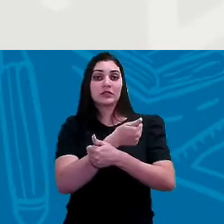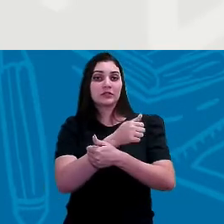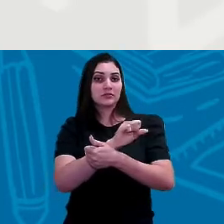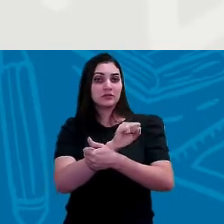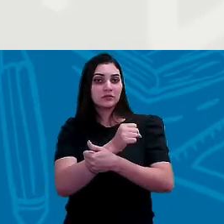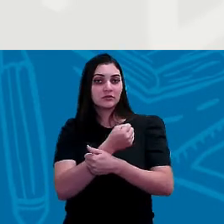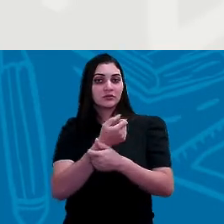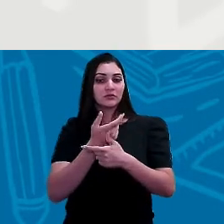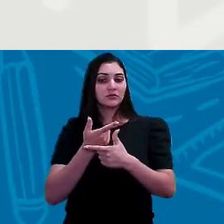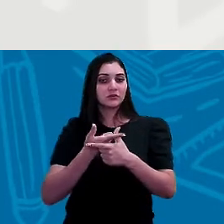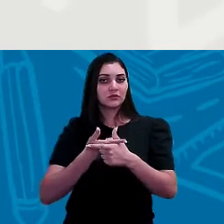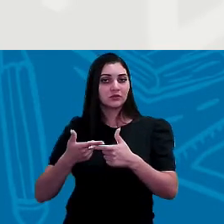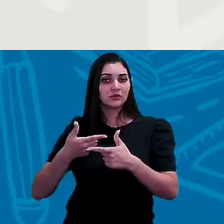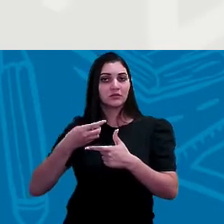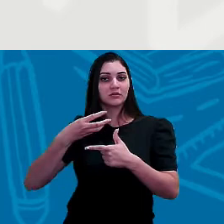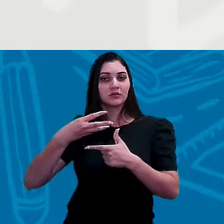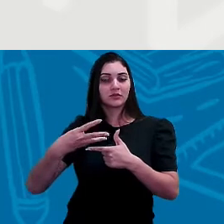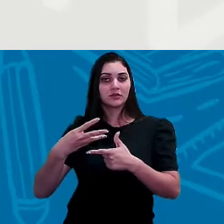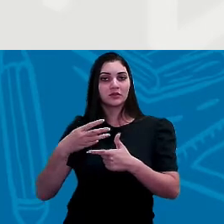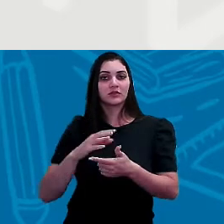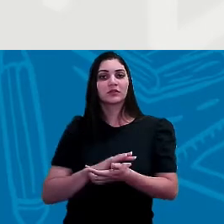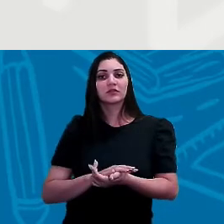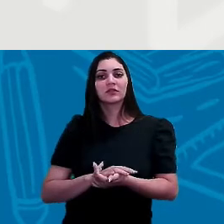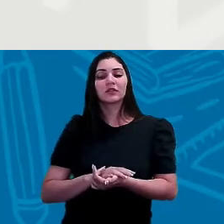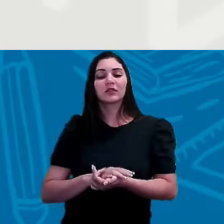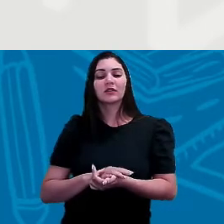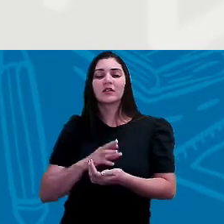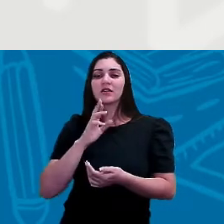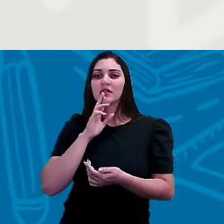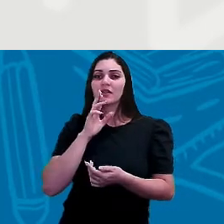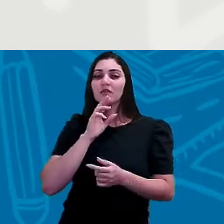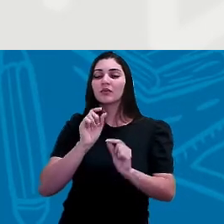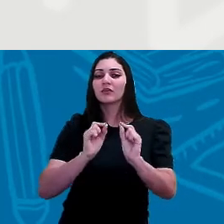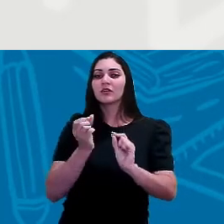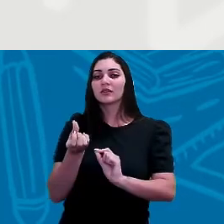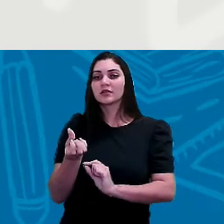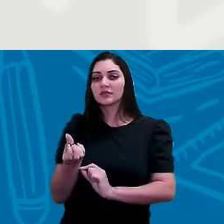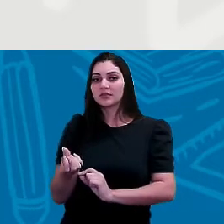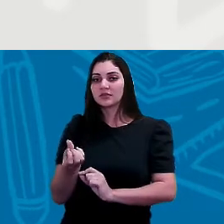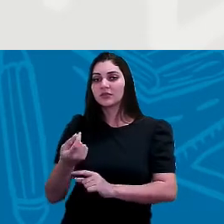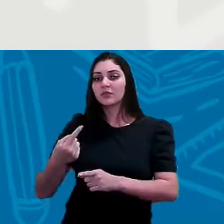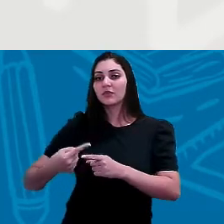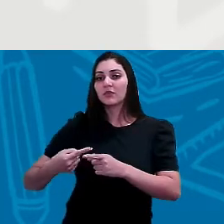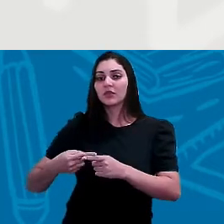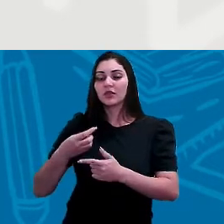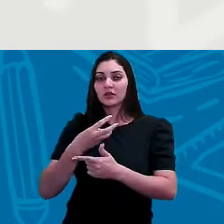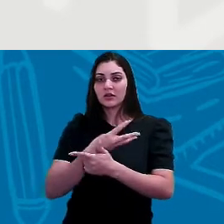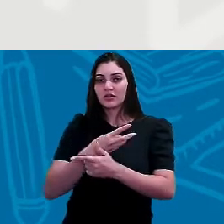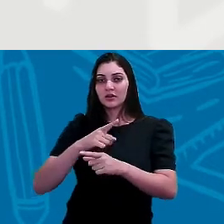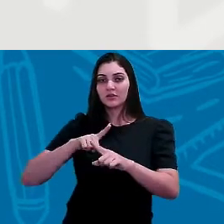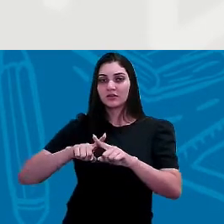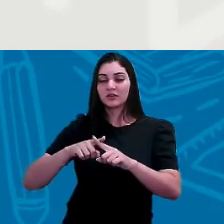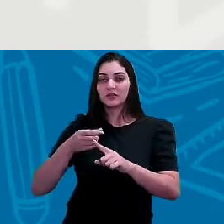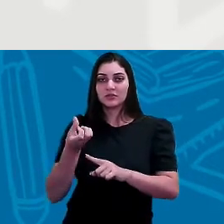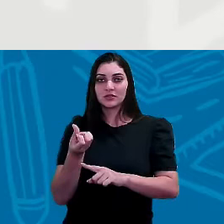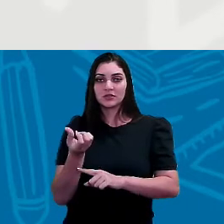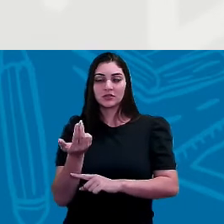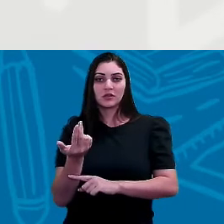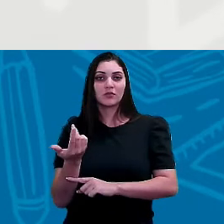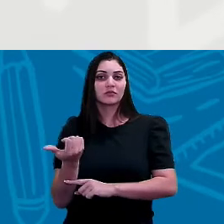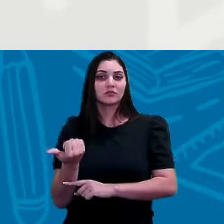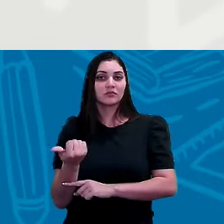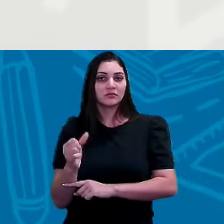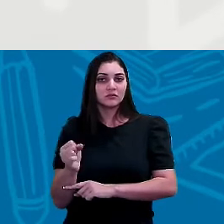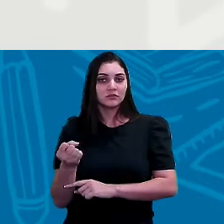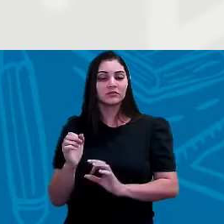18 dividido por 3, que vai dar 6. Por quê? 3 vezes 6, 18. Tá